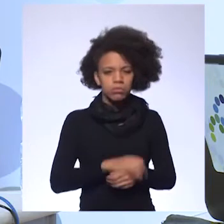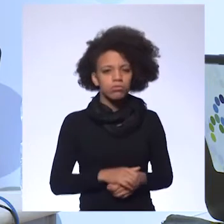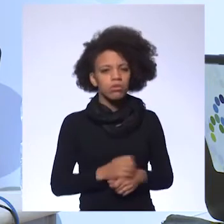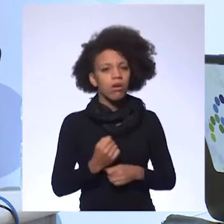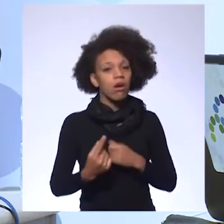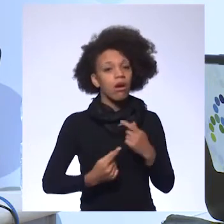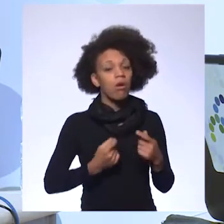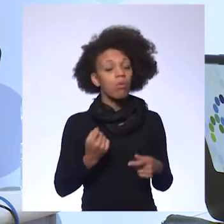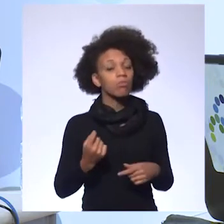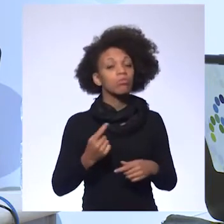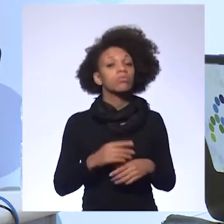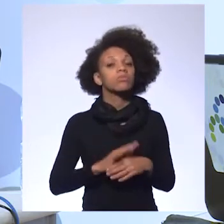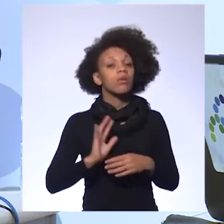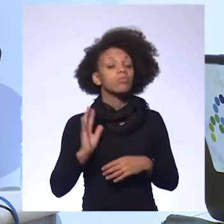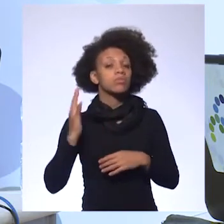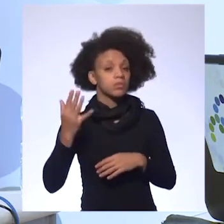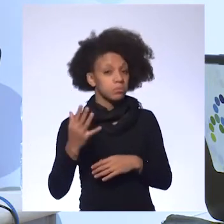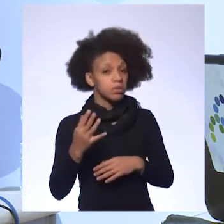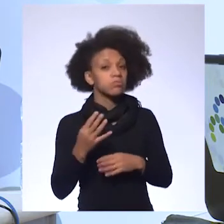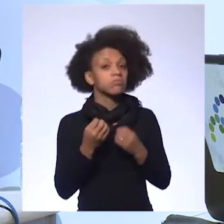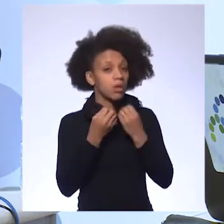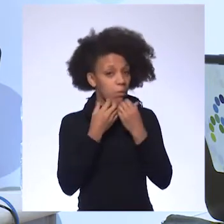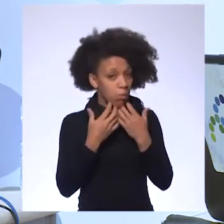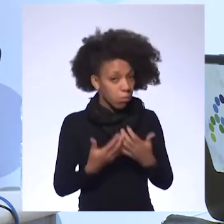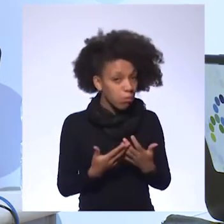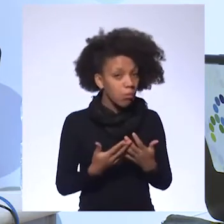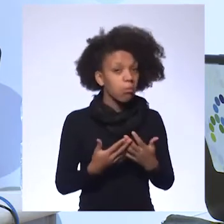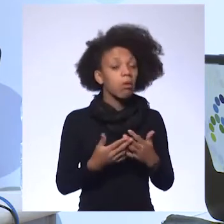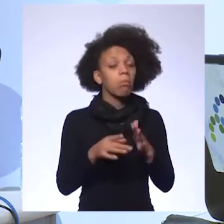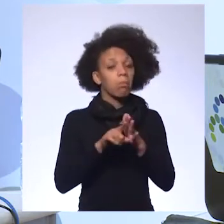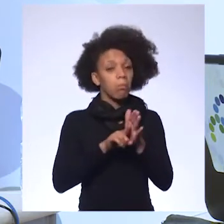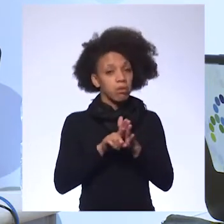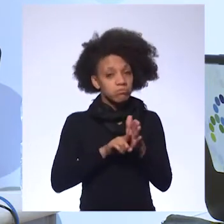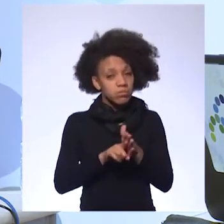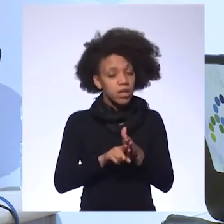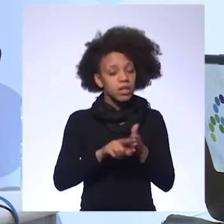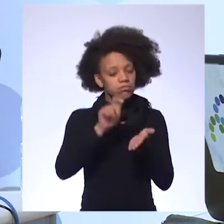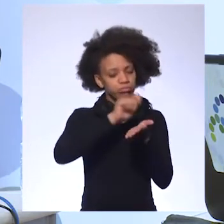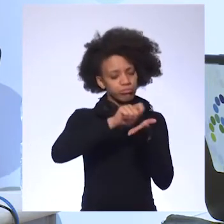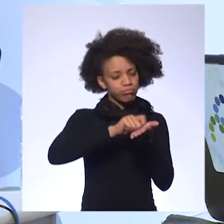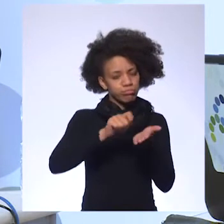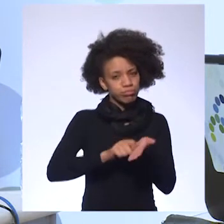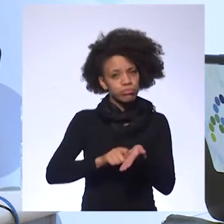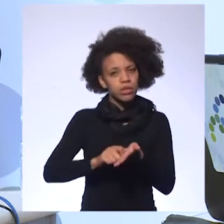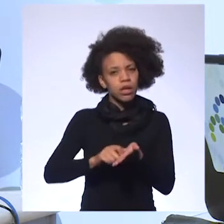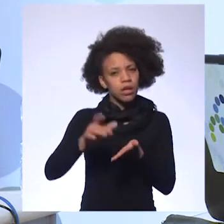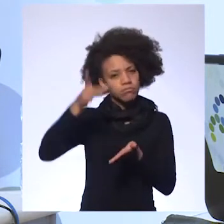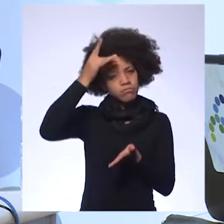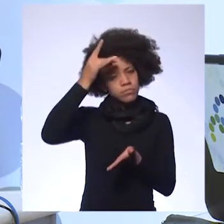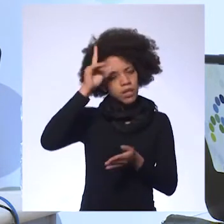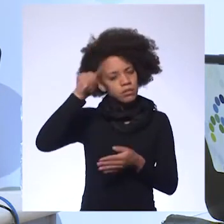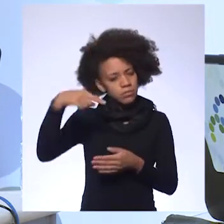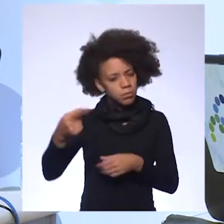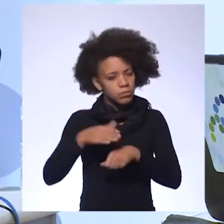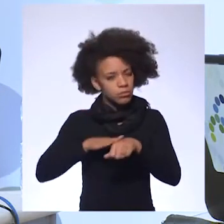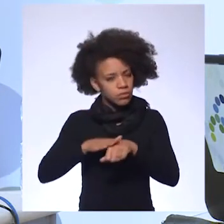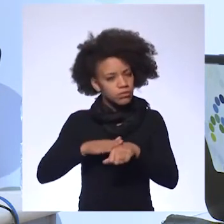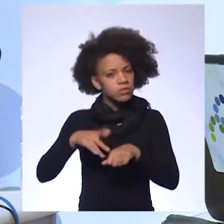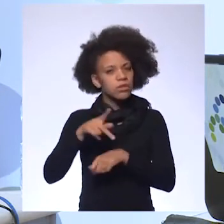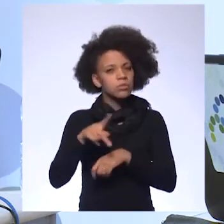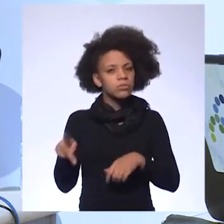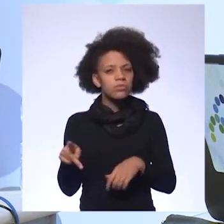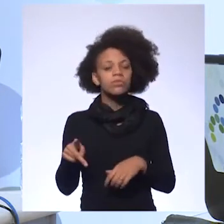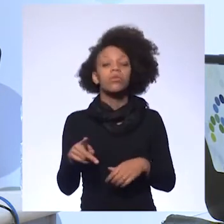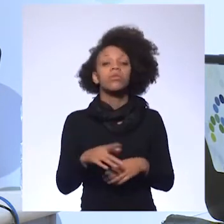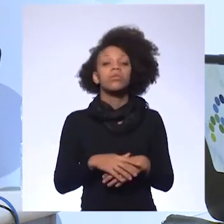alguns marcos que vale a pena você registrar as ideias principais para que você possa depois conversar com seus professores,